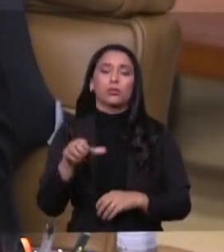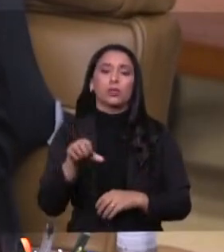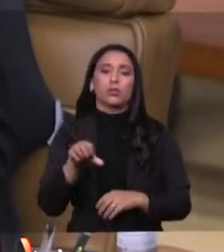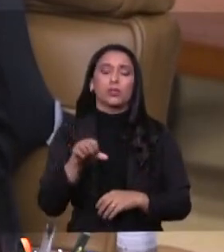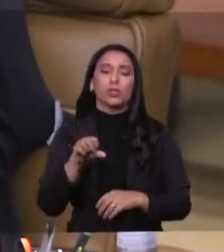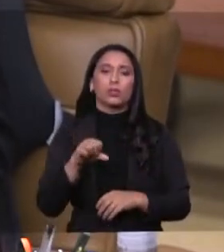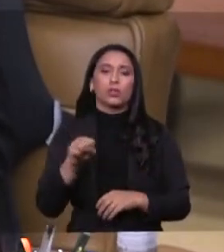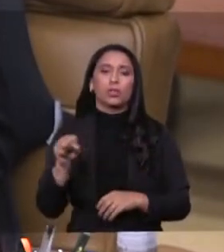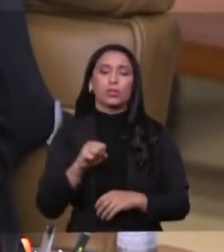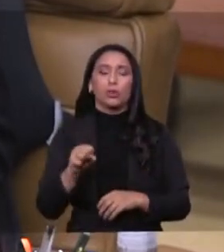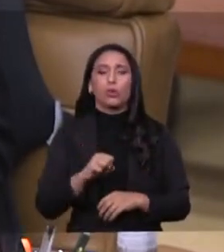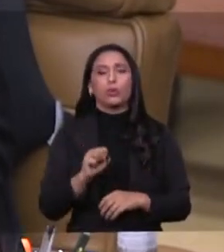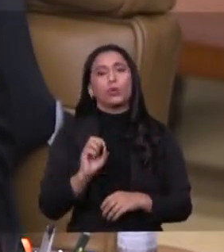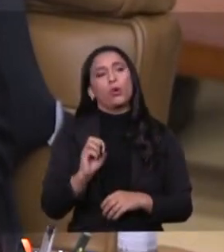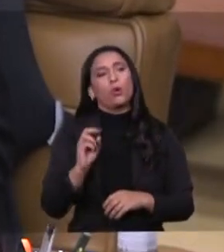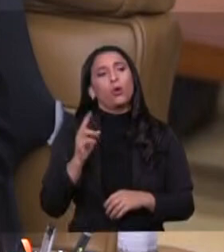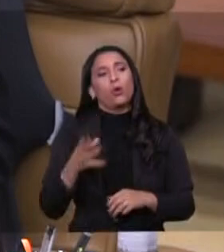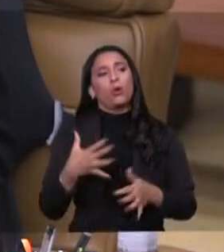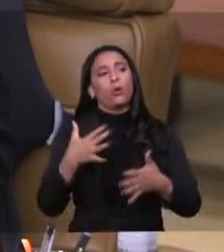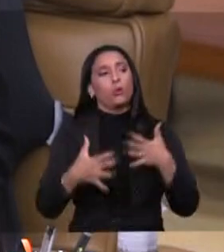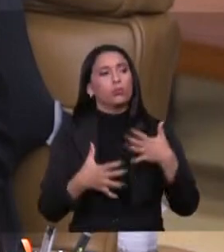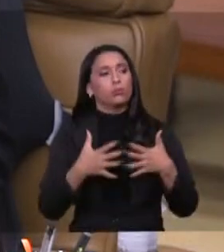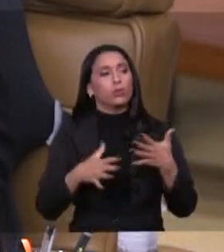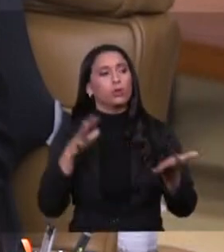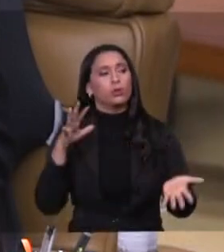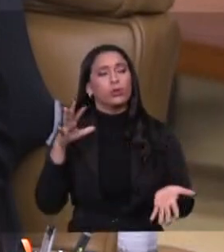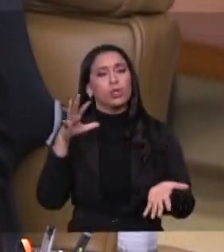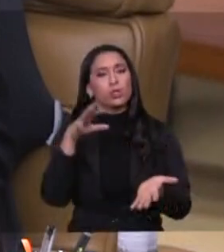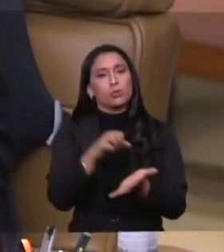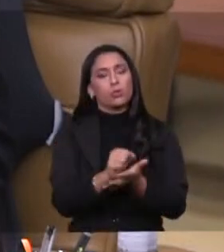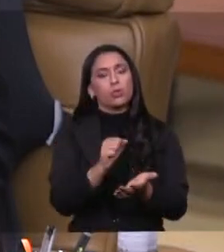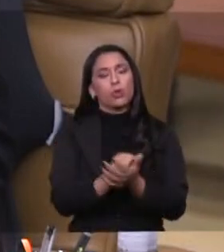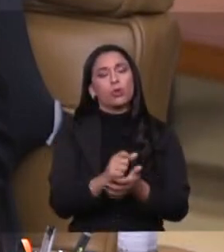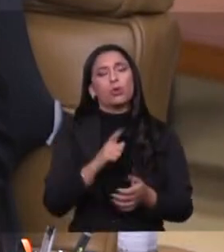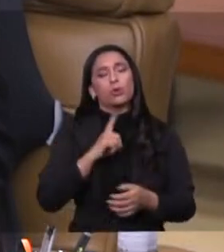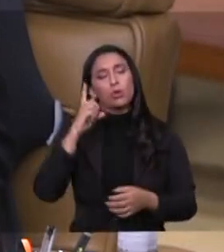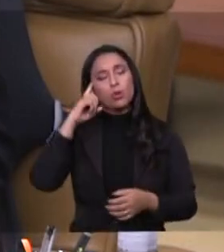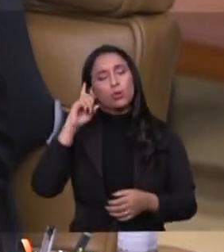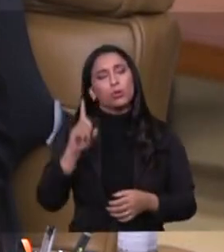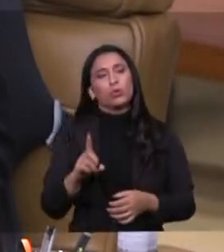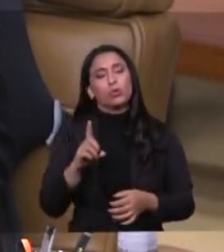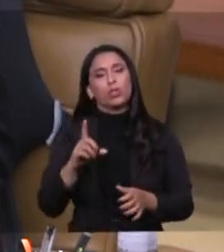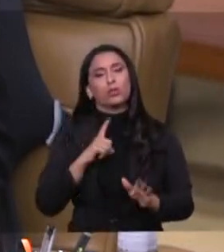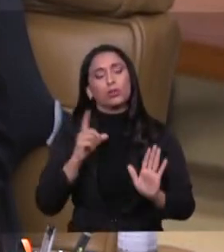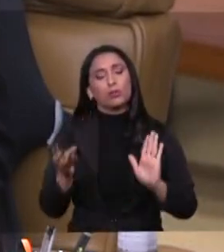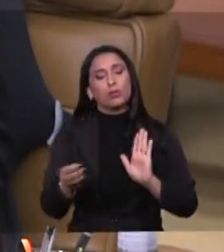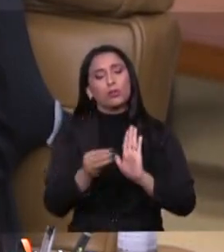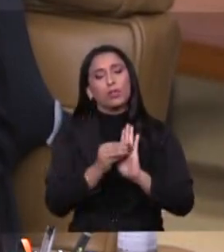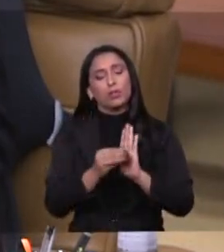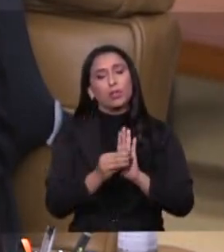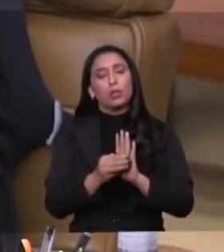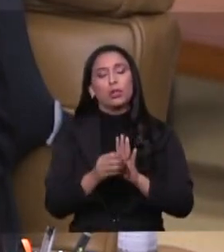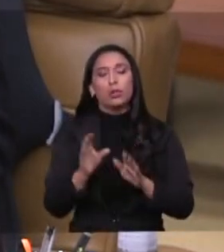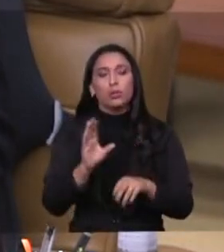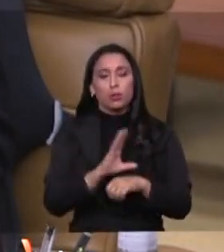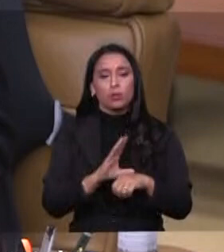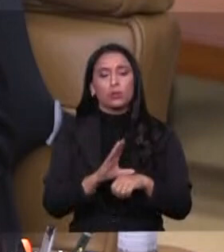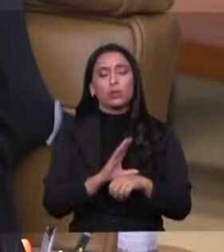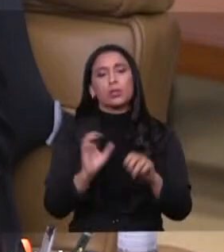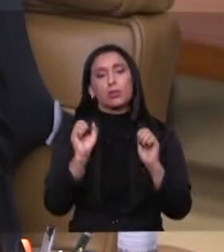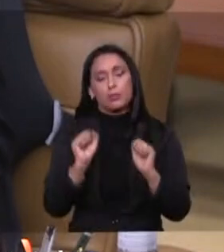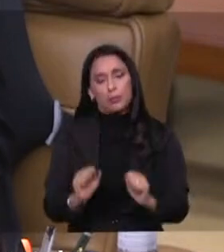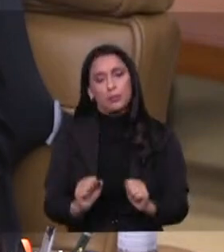esbulho, como conflito físico ou controvérsia judicial persistente à data da promulgação da Constituição, podem